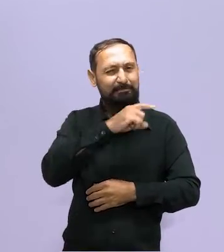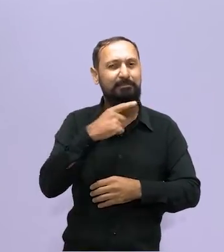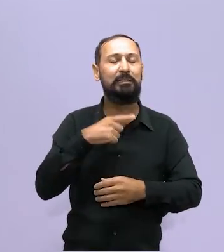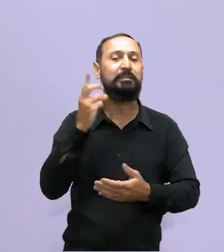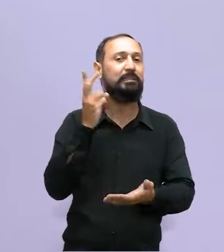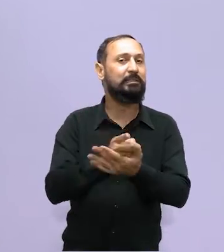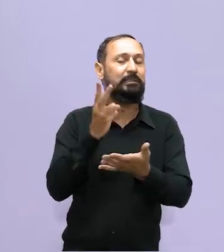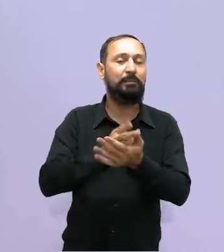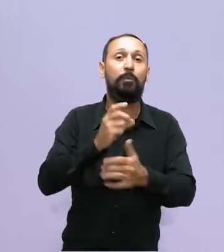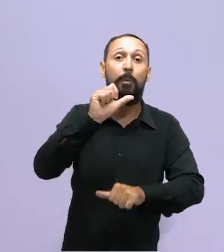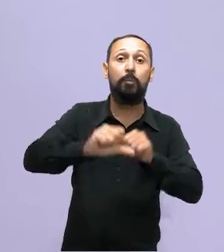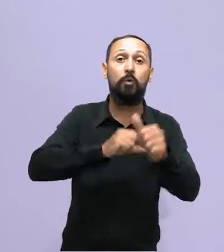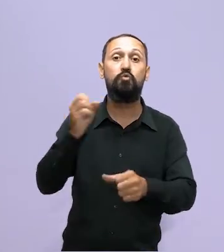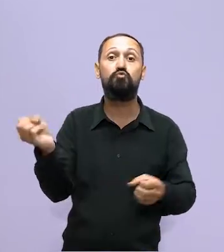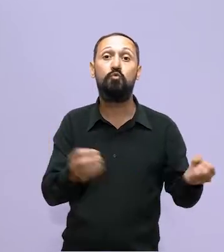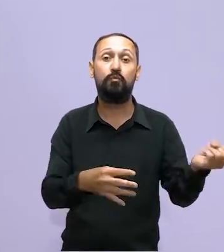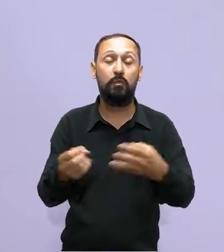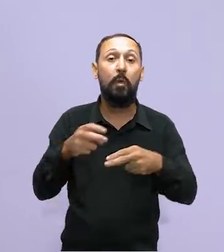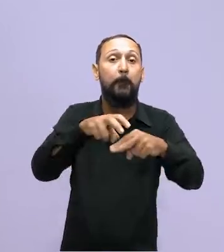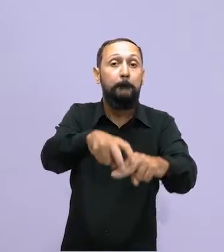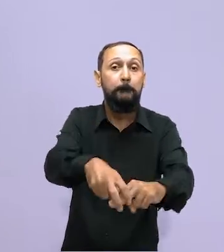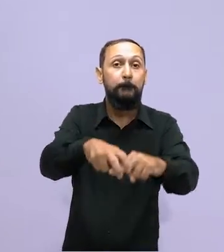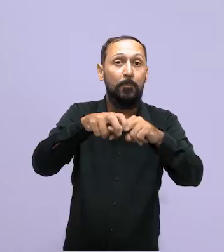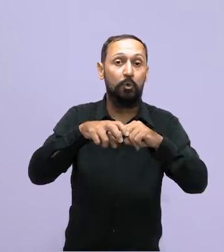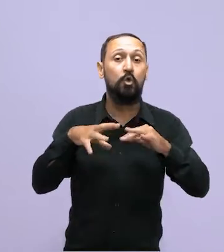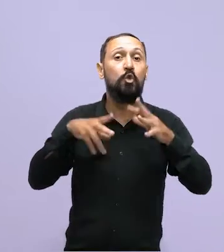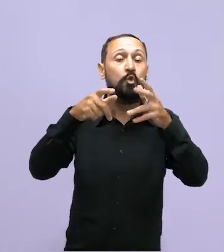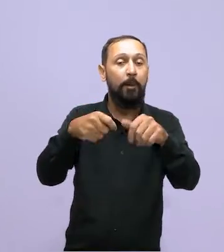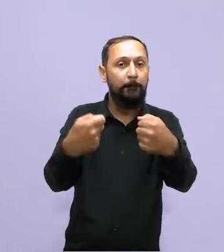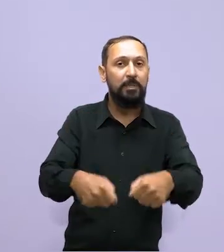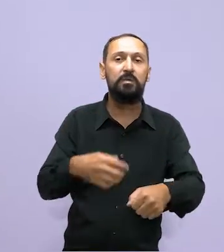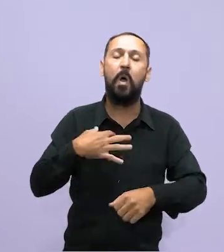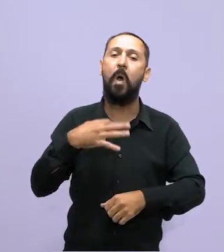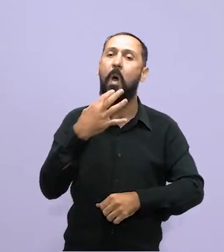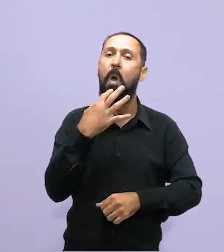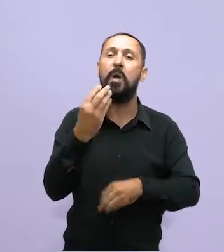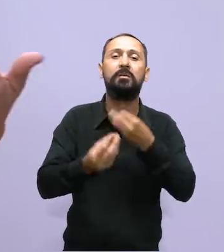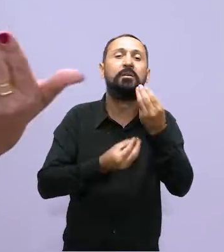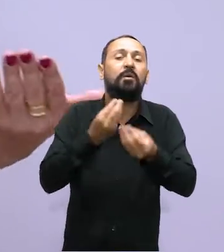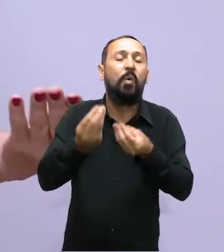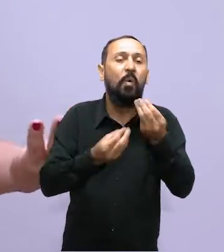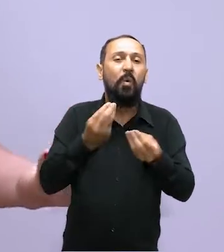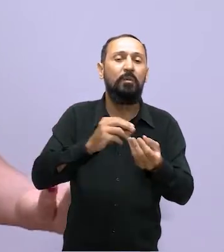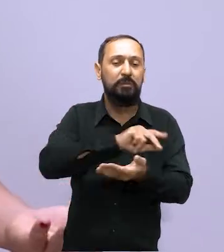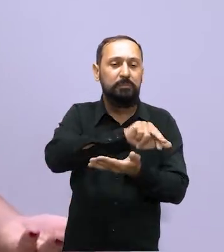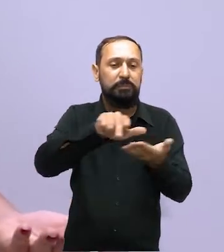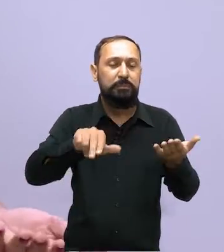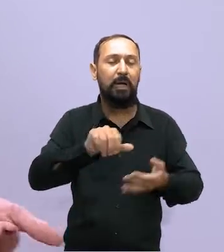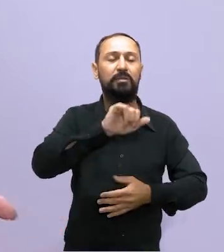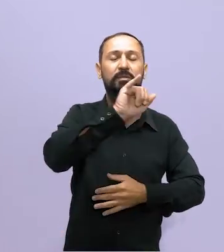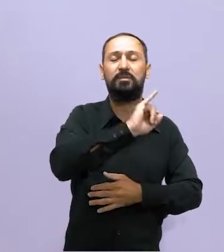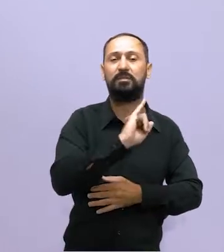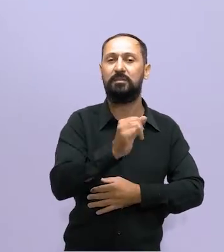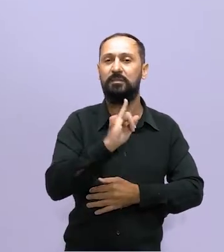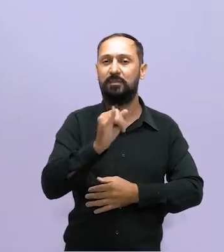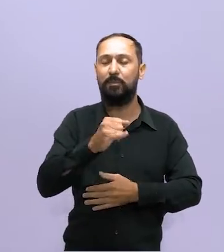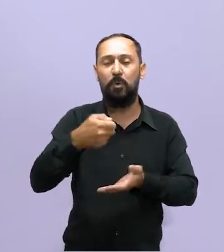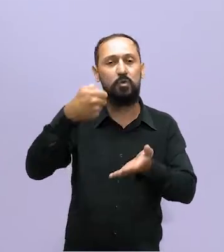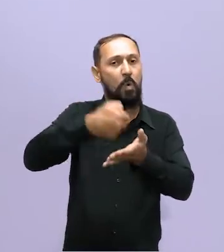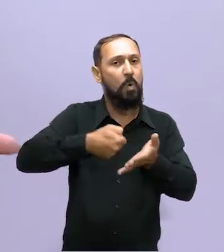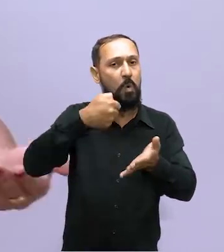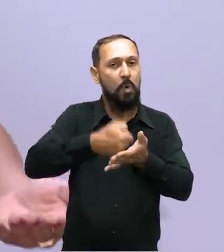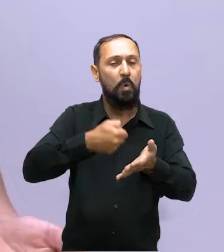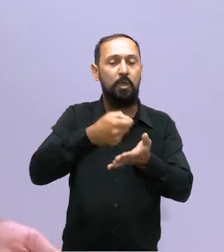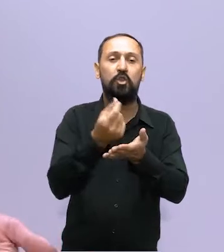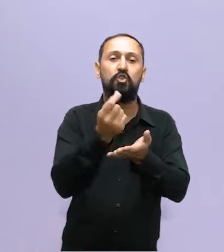apresenta atualizações constantes. Por isso, todos devemos saber um pouco sobre como diversos tipos de tributos são exigidos